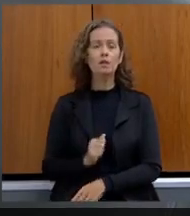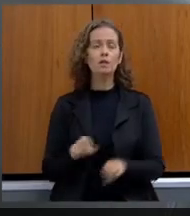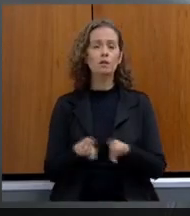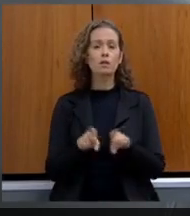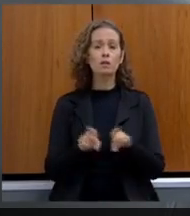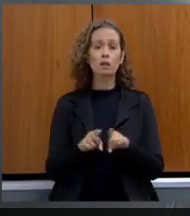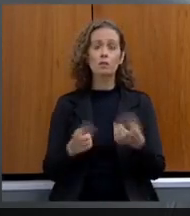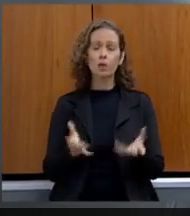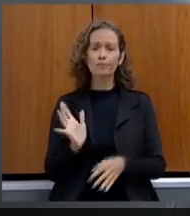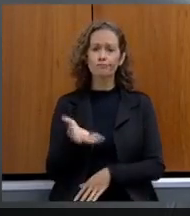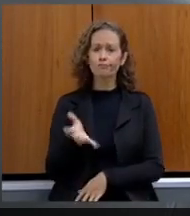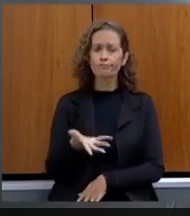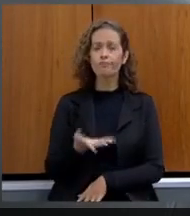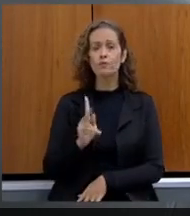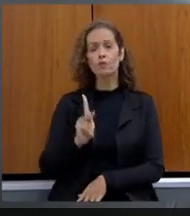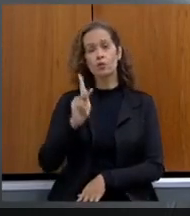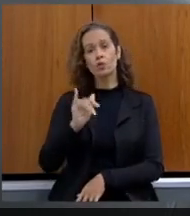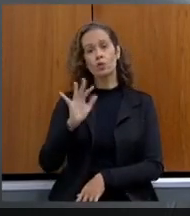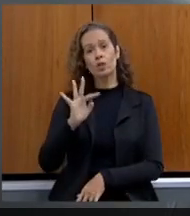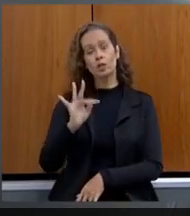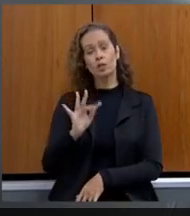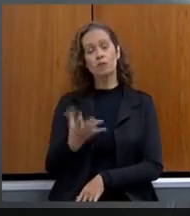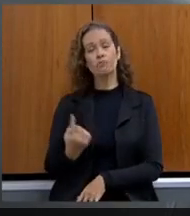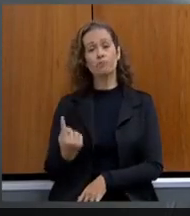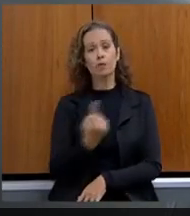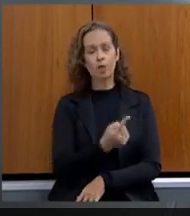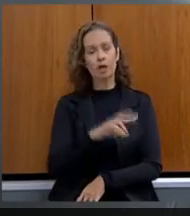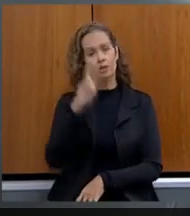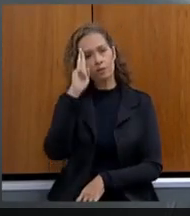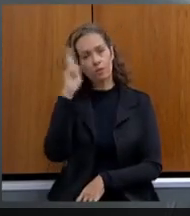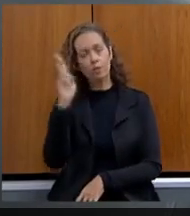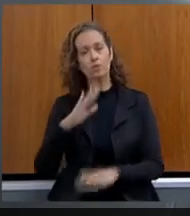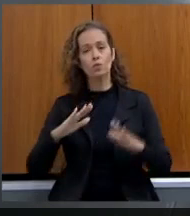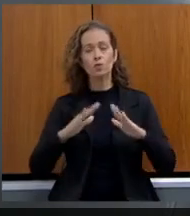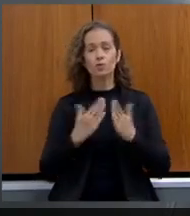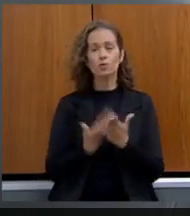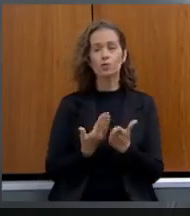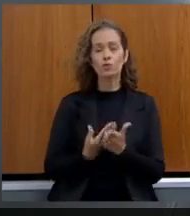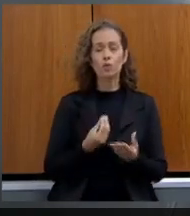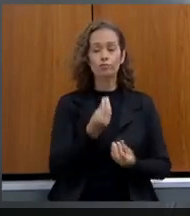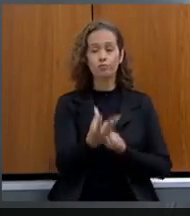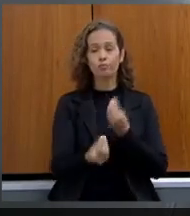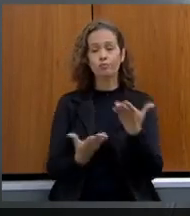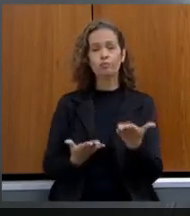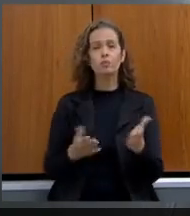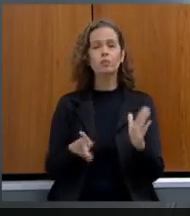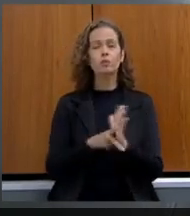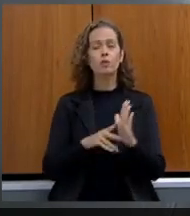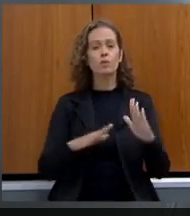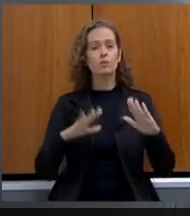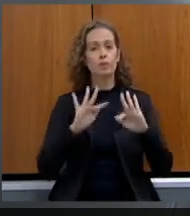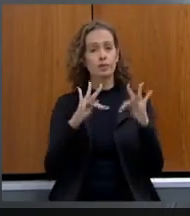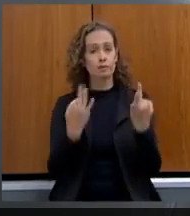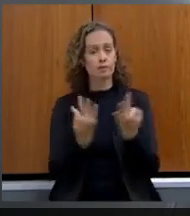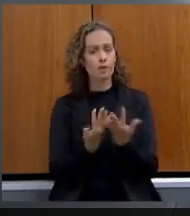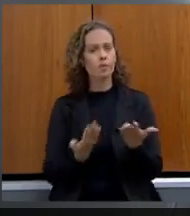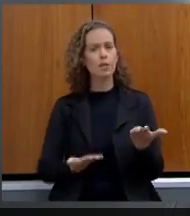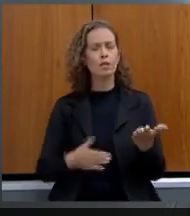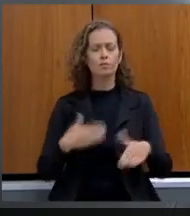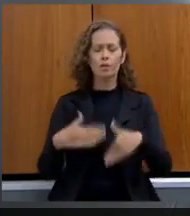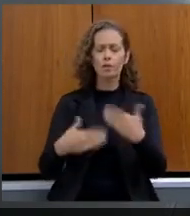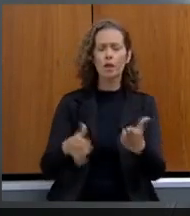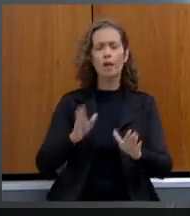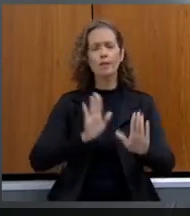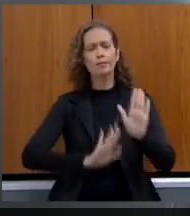viabilizamos nessa aquisição de kit por cada um dos diretores e a distribuição desses kits as famílias né no processo bem cuidadoso